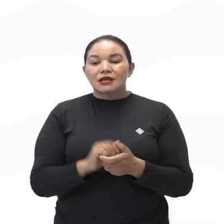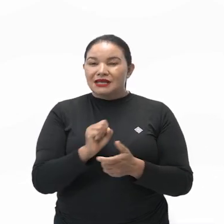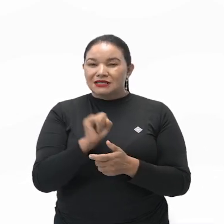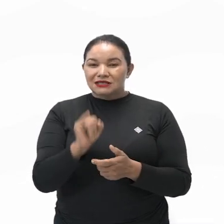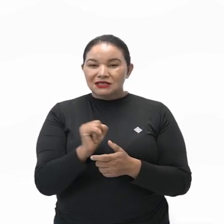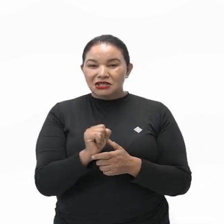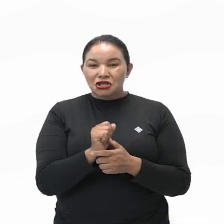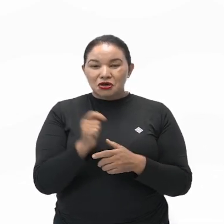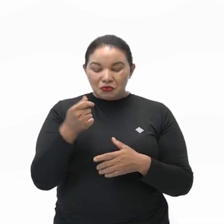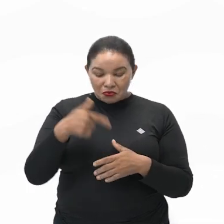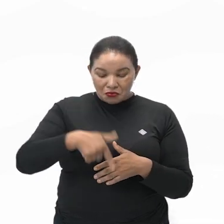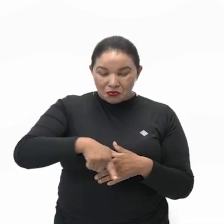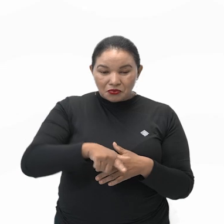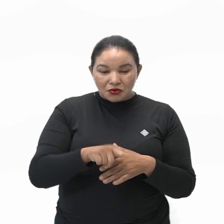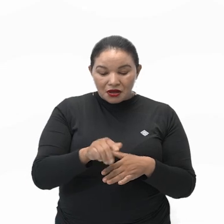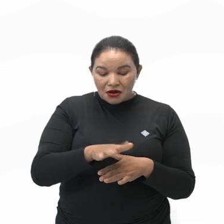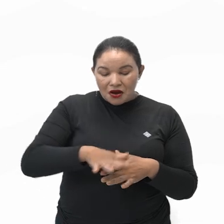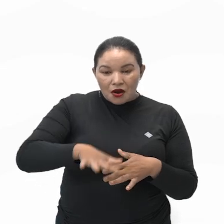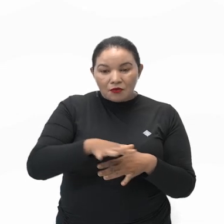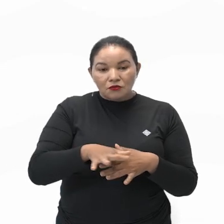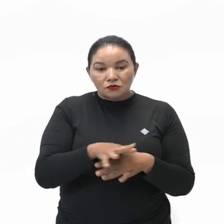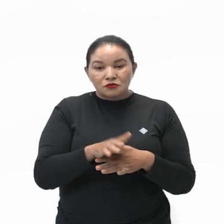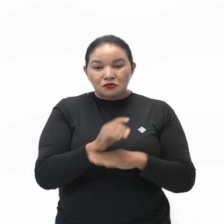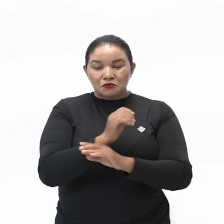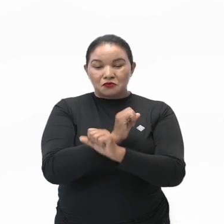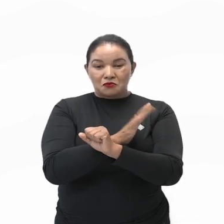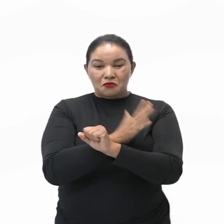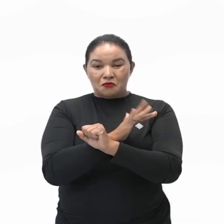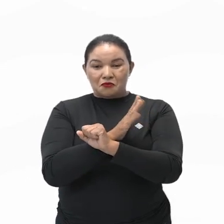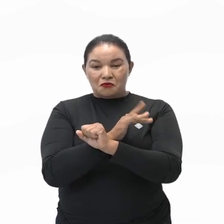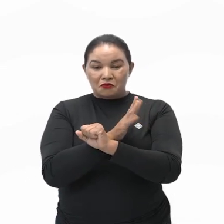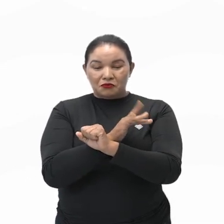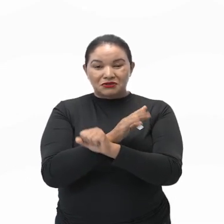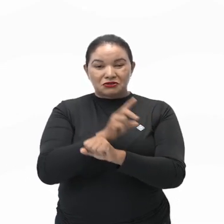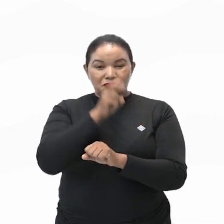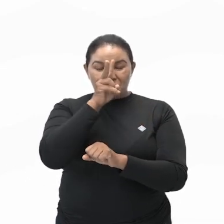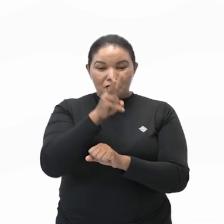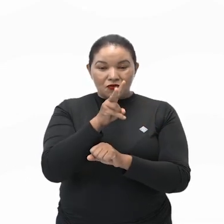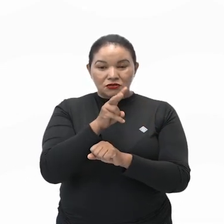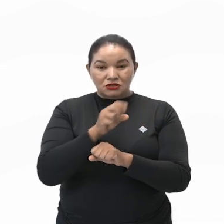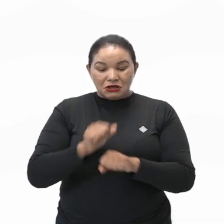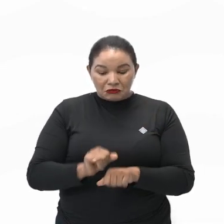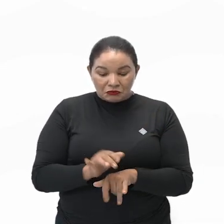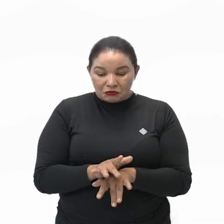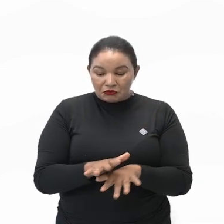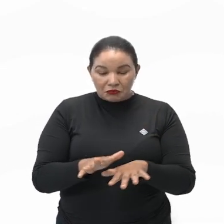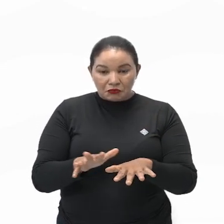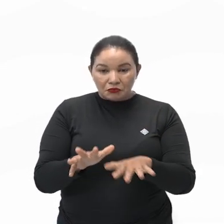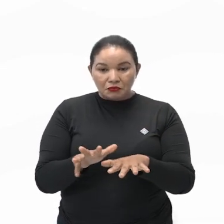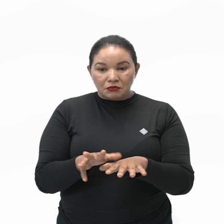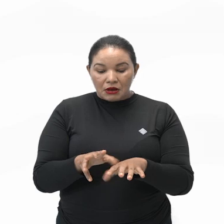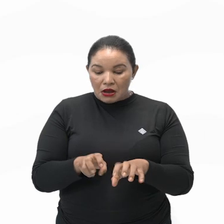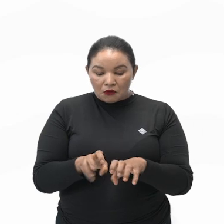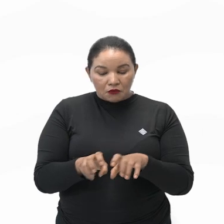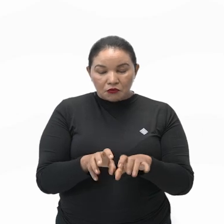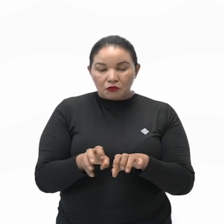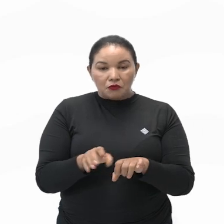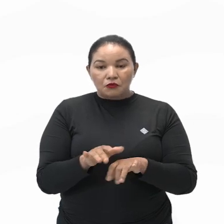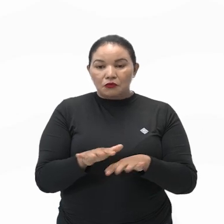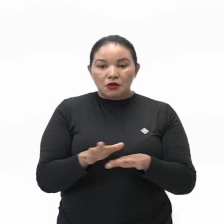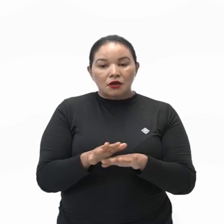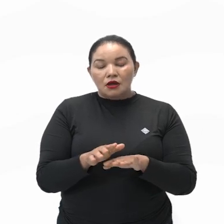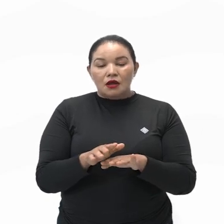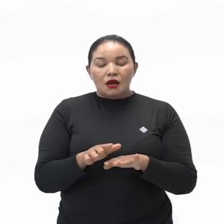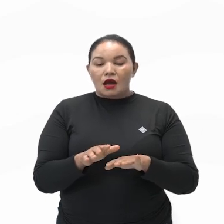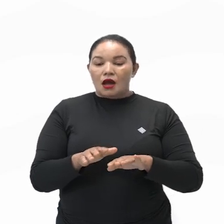em determinado lugar um ácido muito forte. Não imagine que ele vai sair correndo do chão e aí,